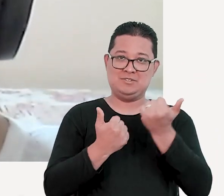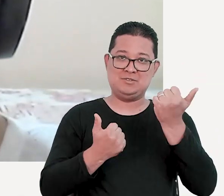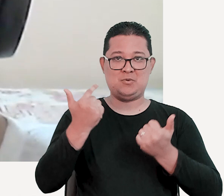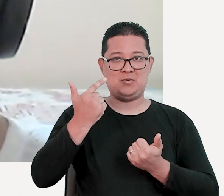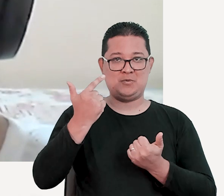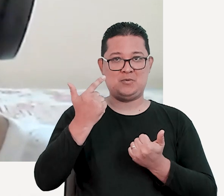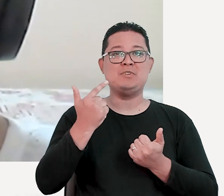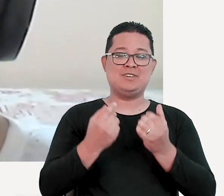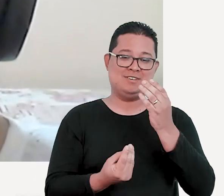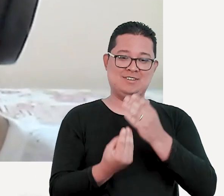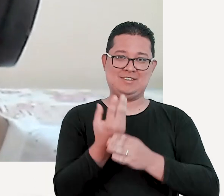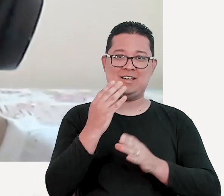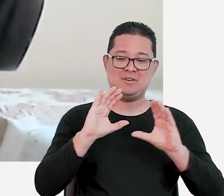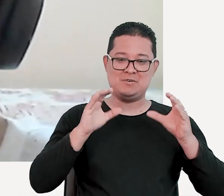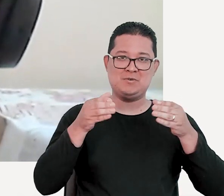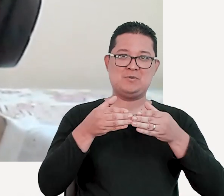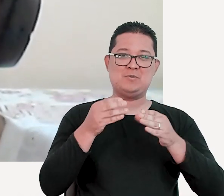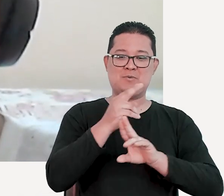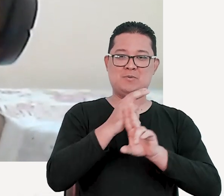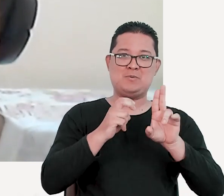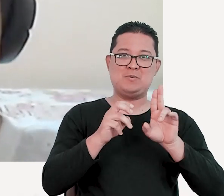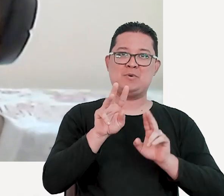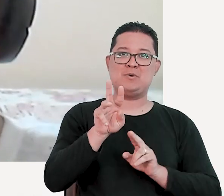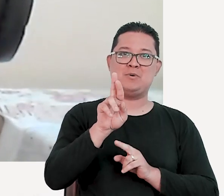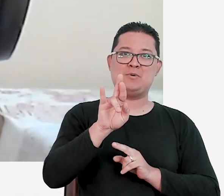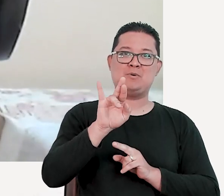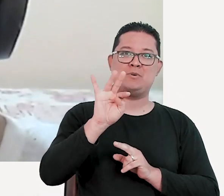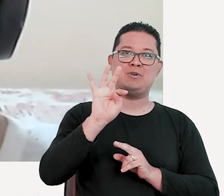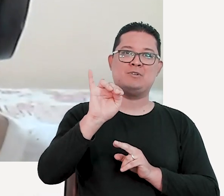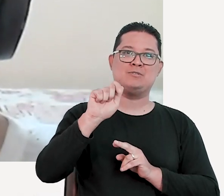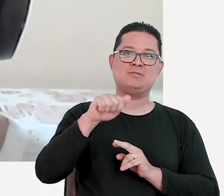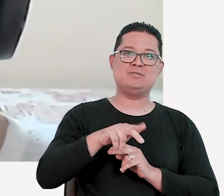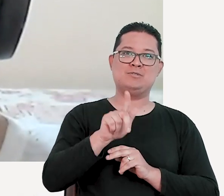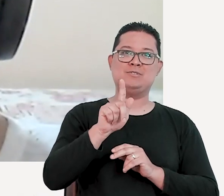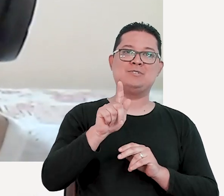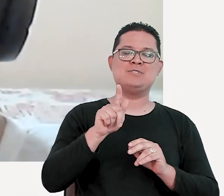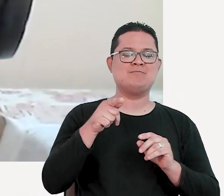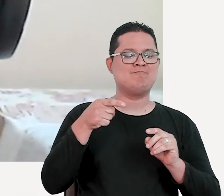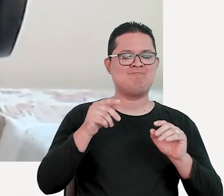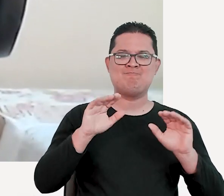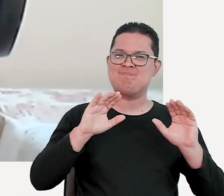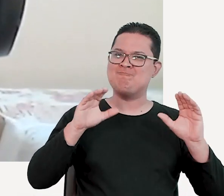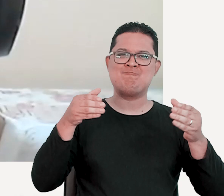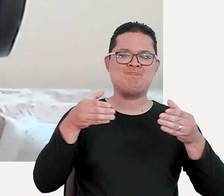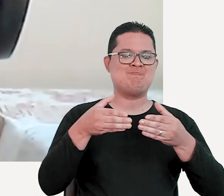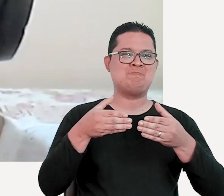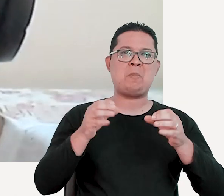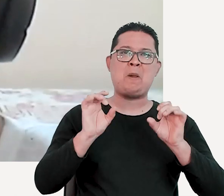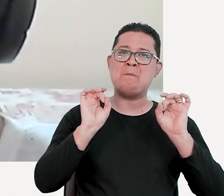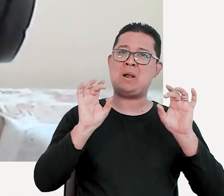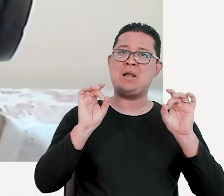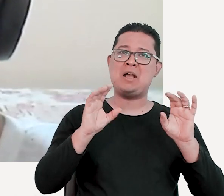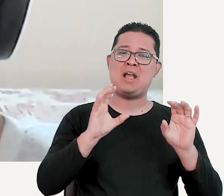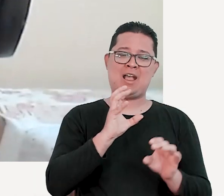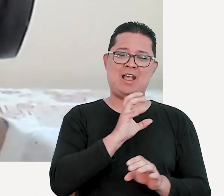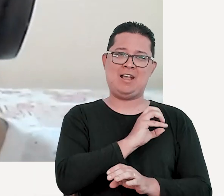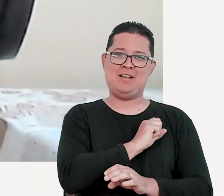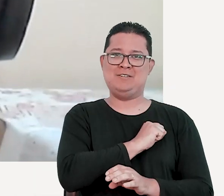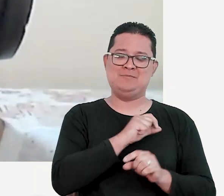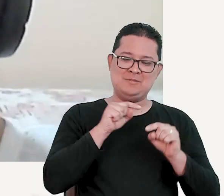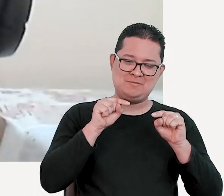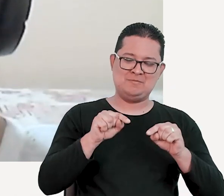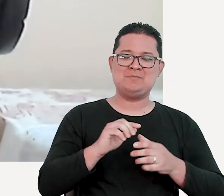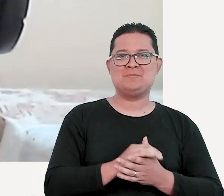né? Eu e a Lê, a gente fundou o Clube do X-Ride, essa comunidade maravilhosa que a gente ama de paixão.